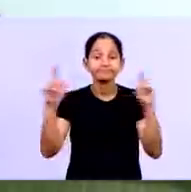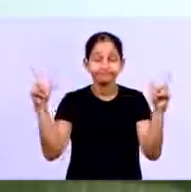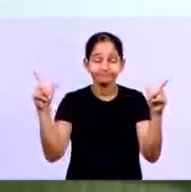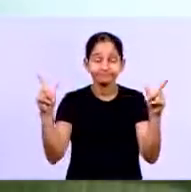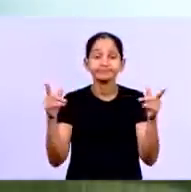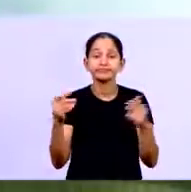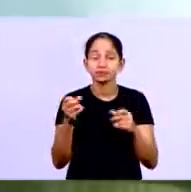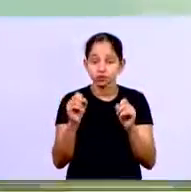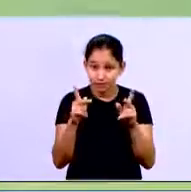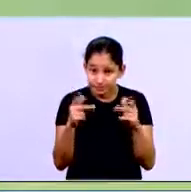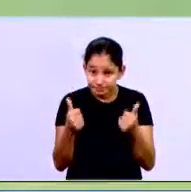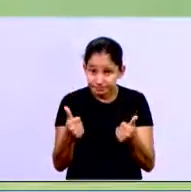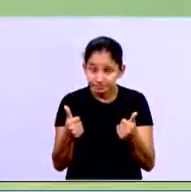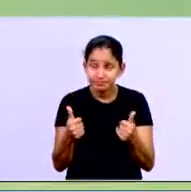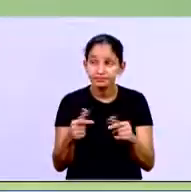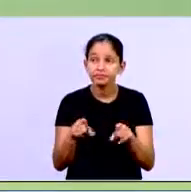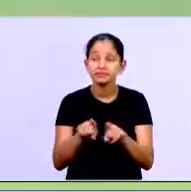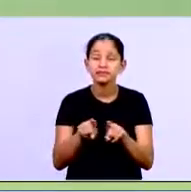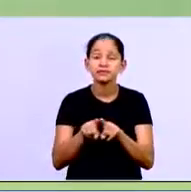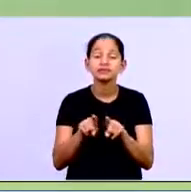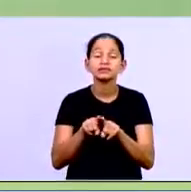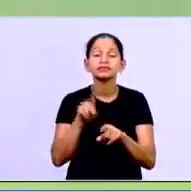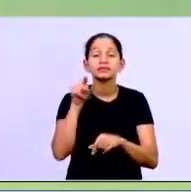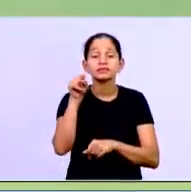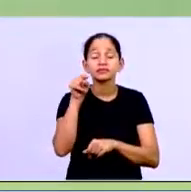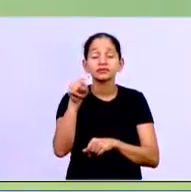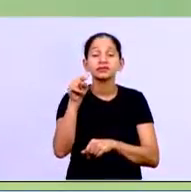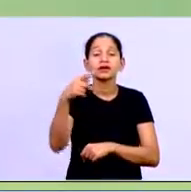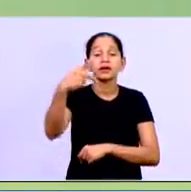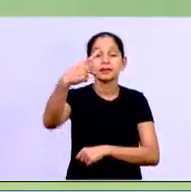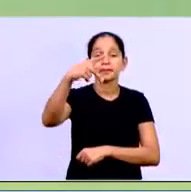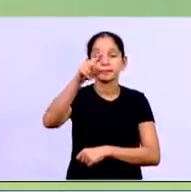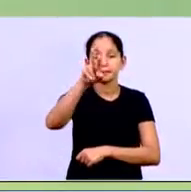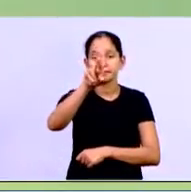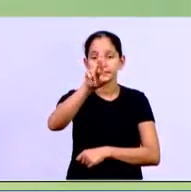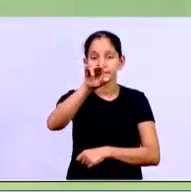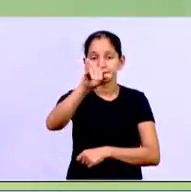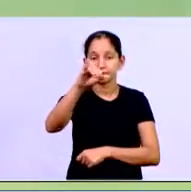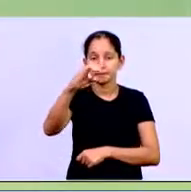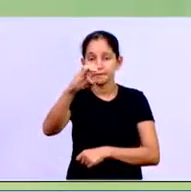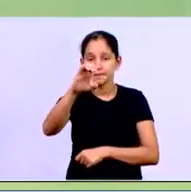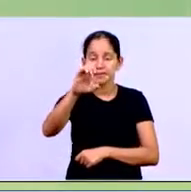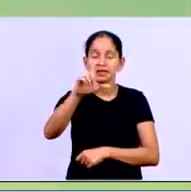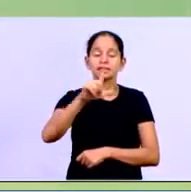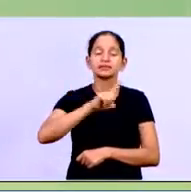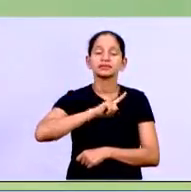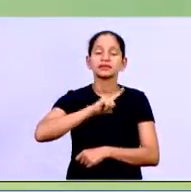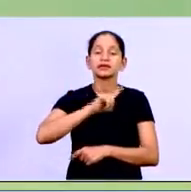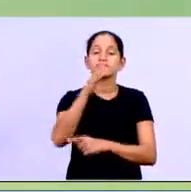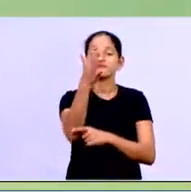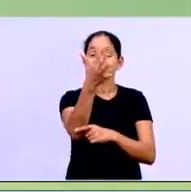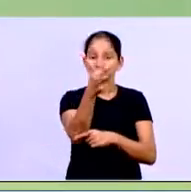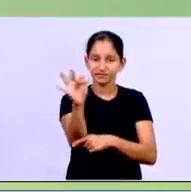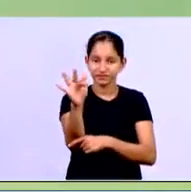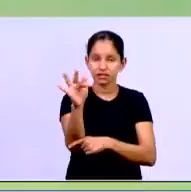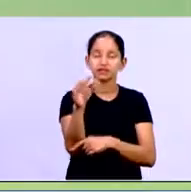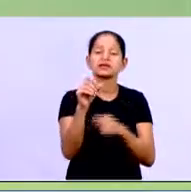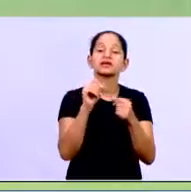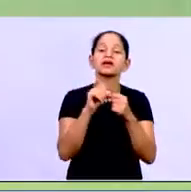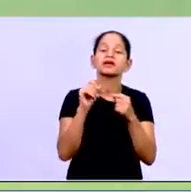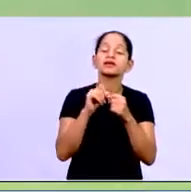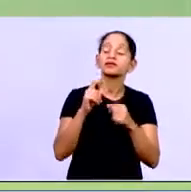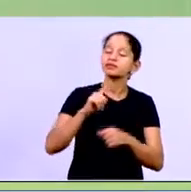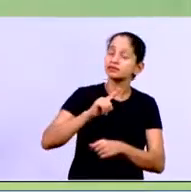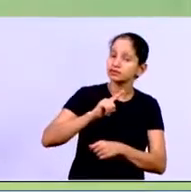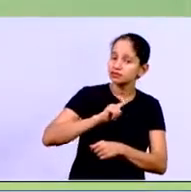diferente. O sistema SAC, sistema Price, consiste em um plano de amortização de